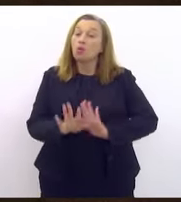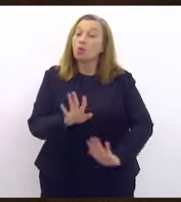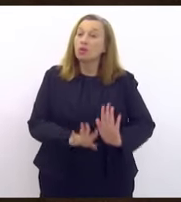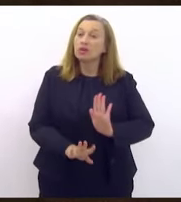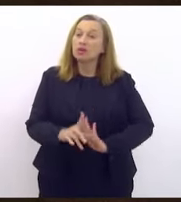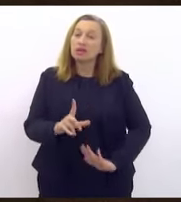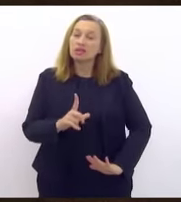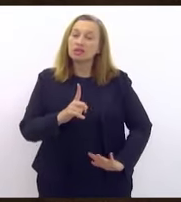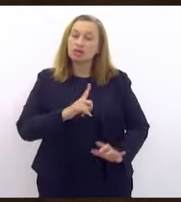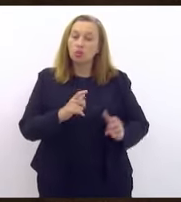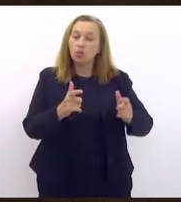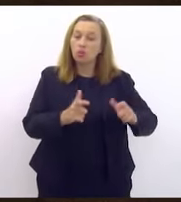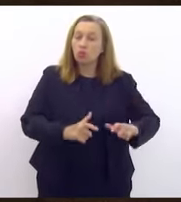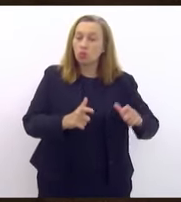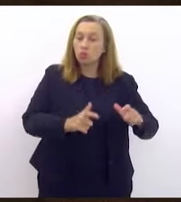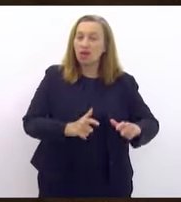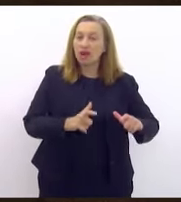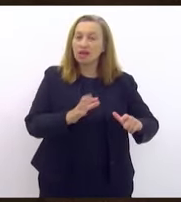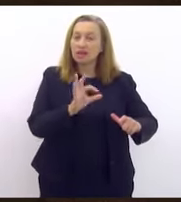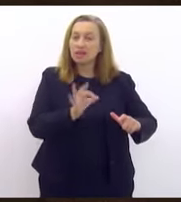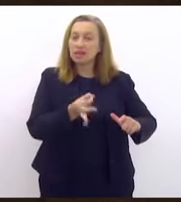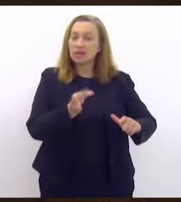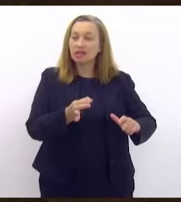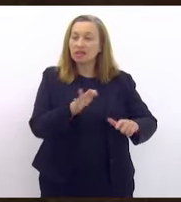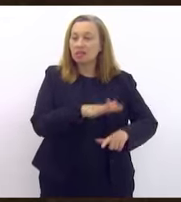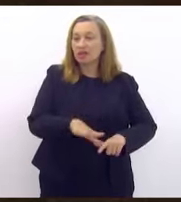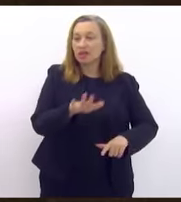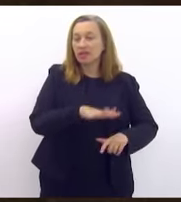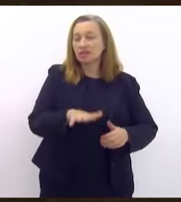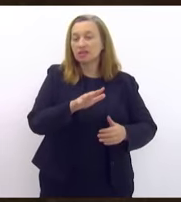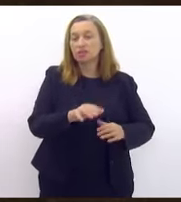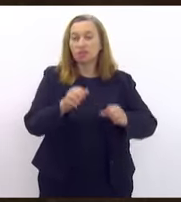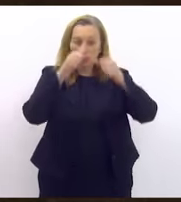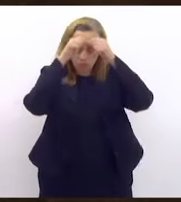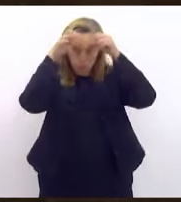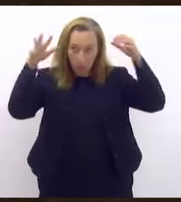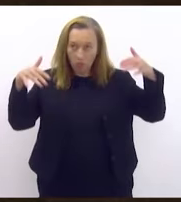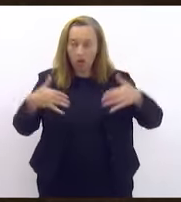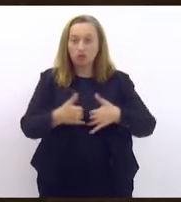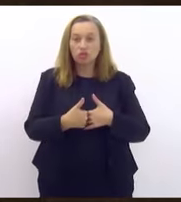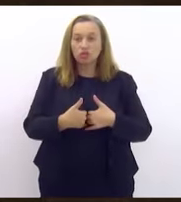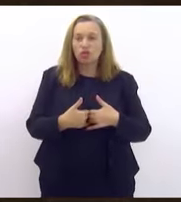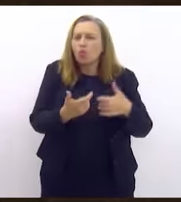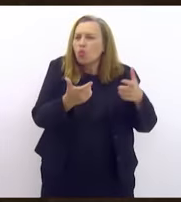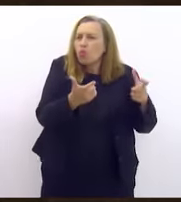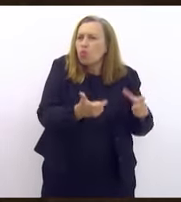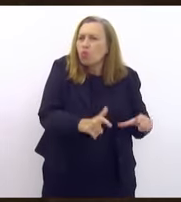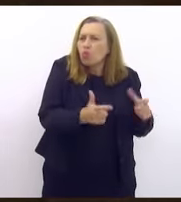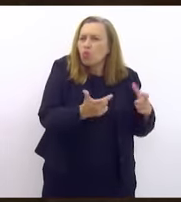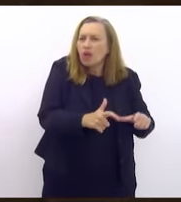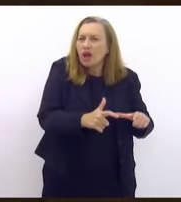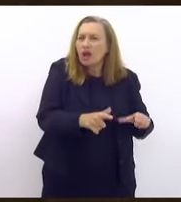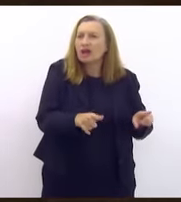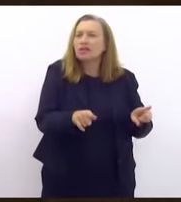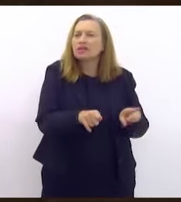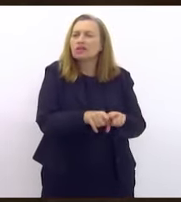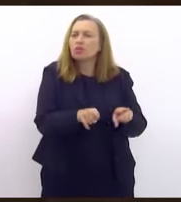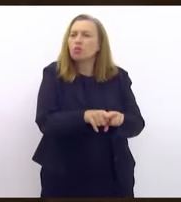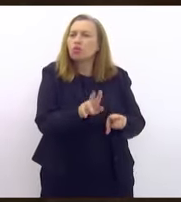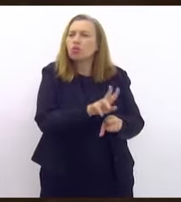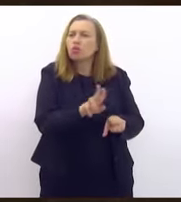um espaço específico para crianças com autismo, que era um espaço que ele também chamava